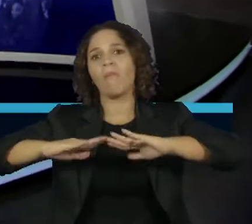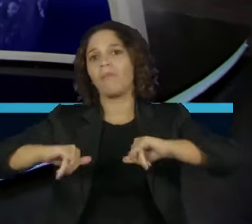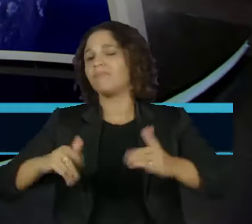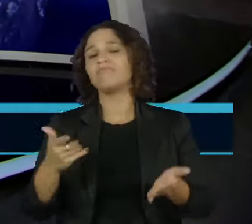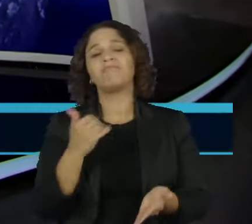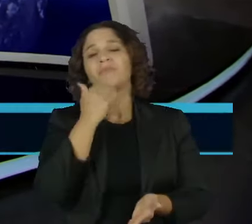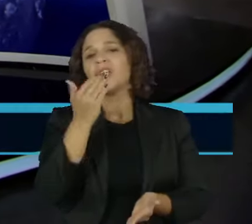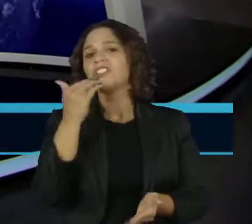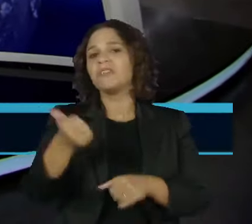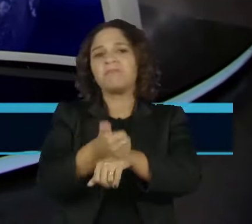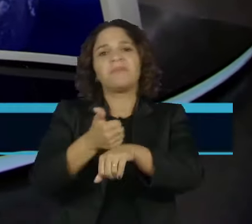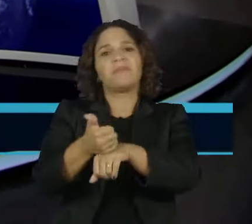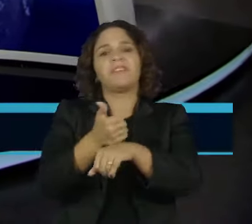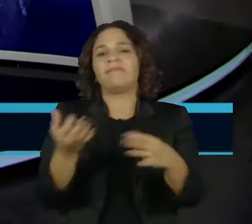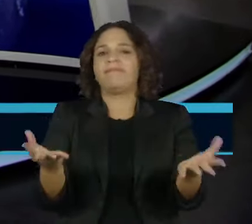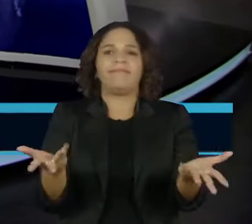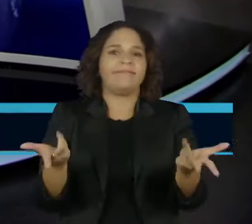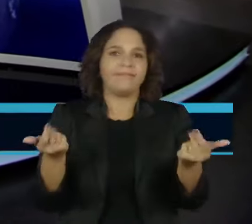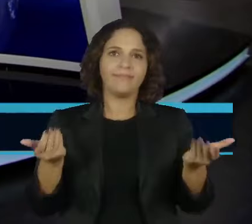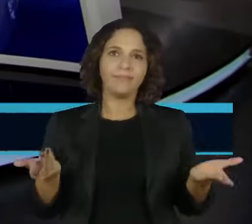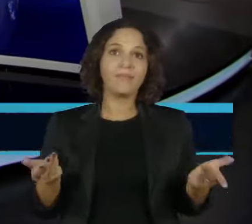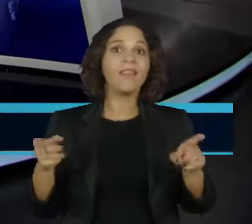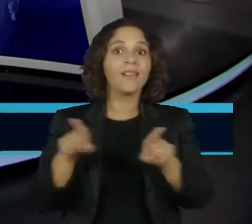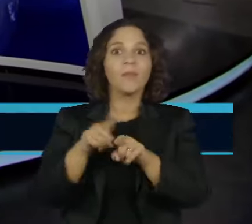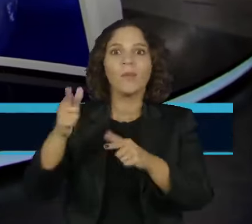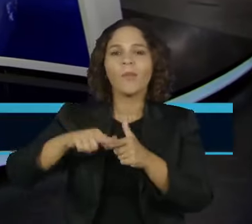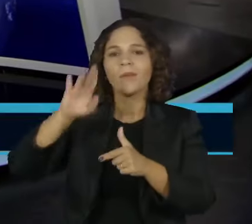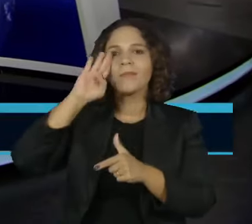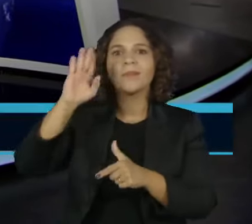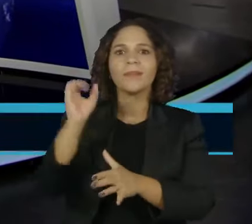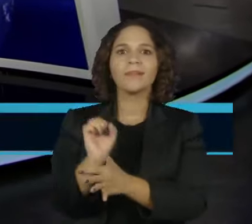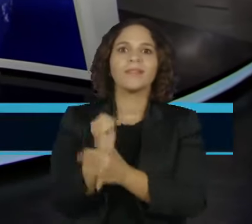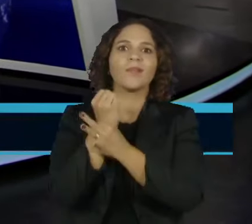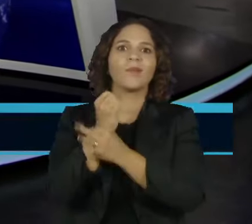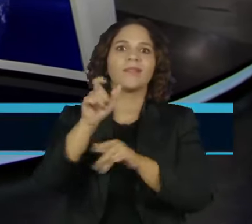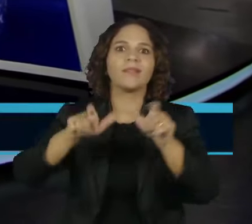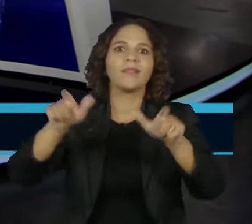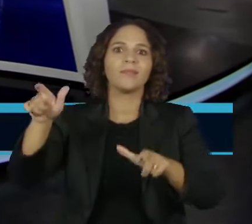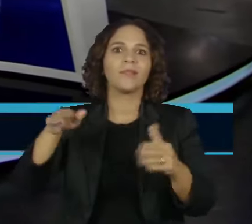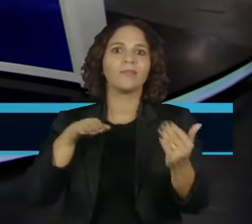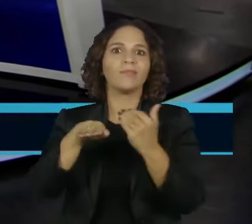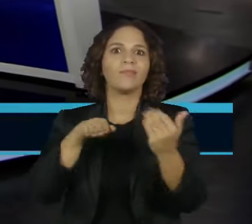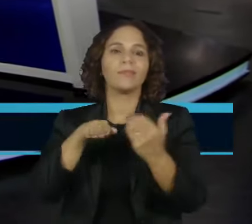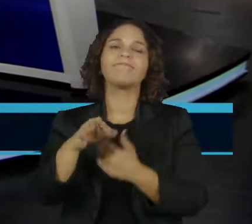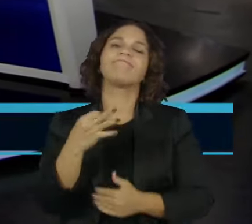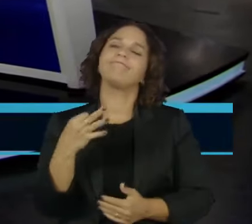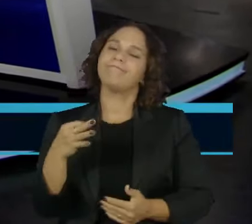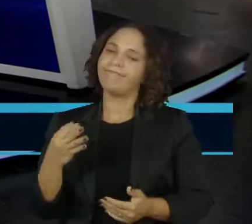obra. Então, falando aí de segurança das pessoas, não é? É, sem dúvida, quer dizer, essa questão